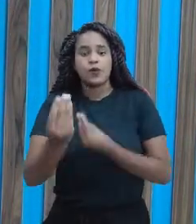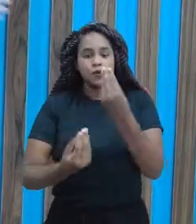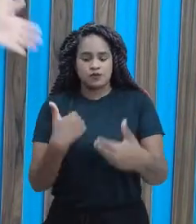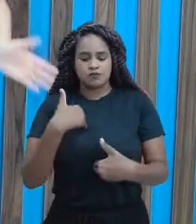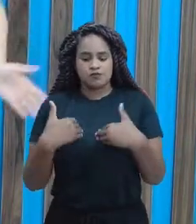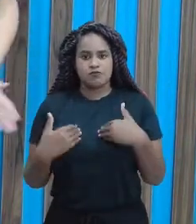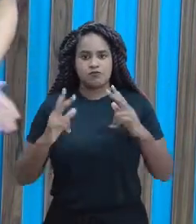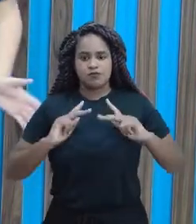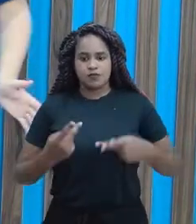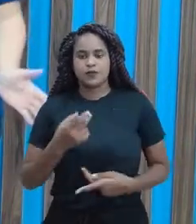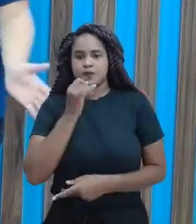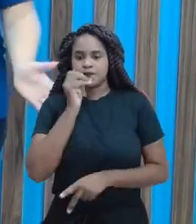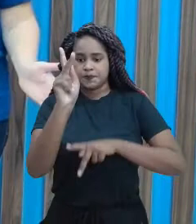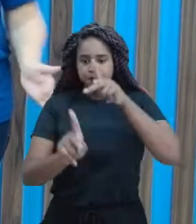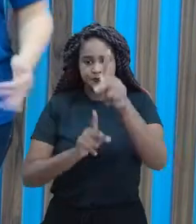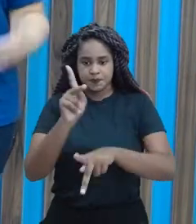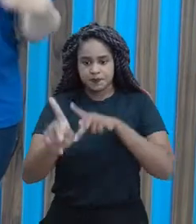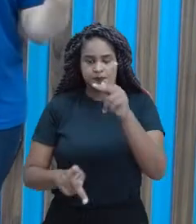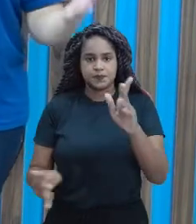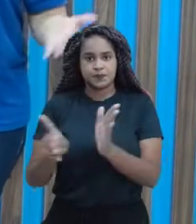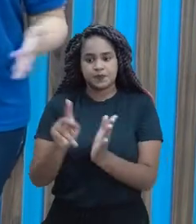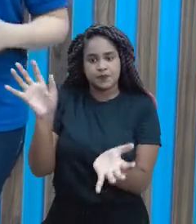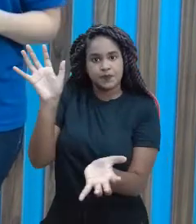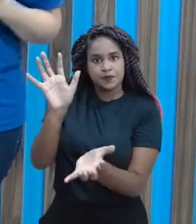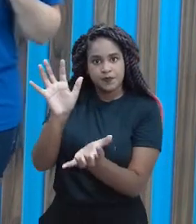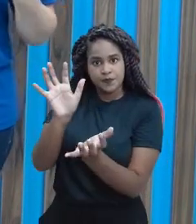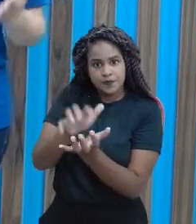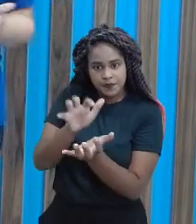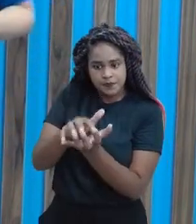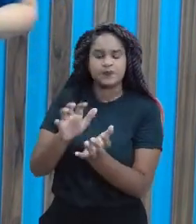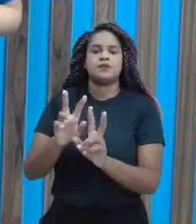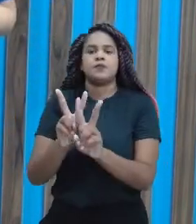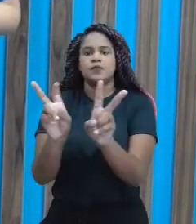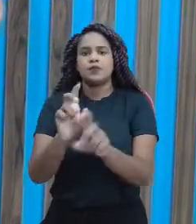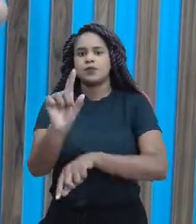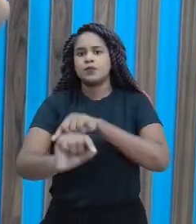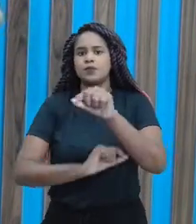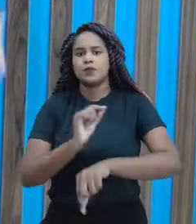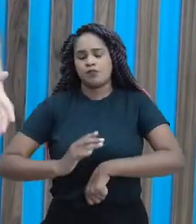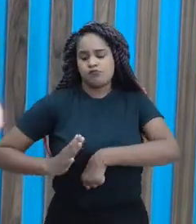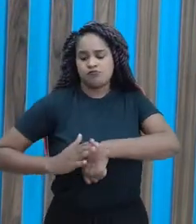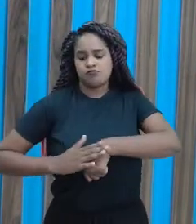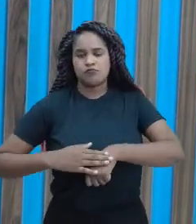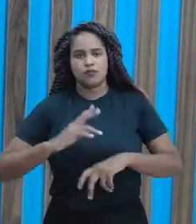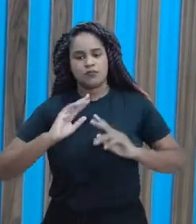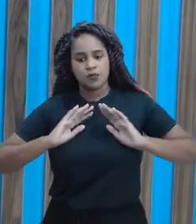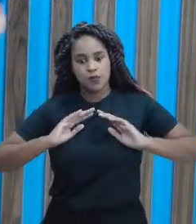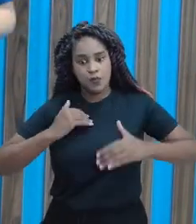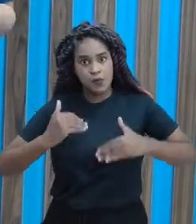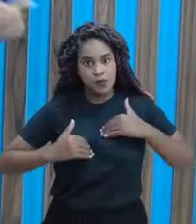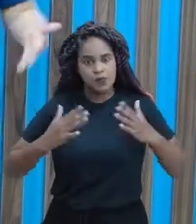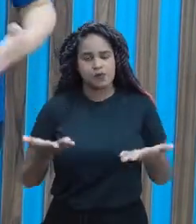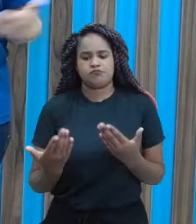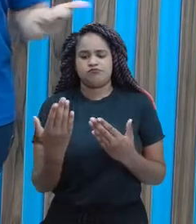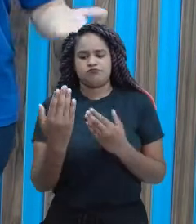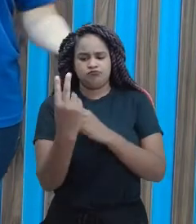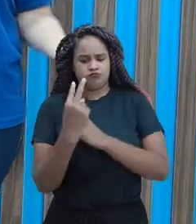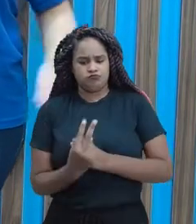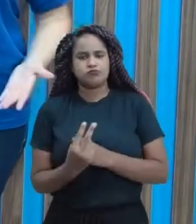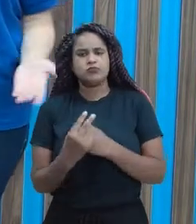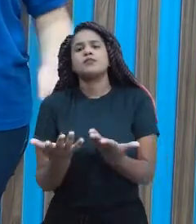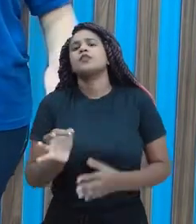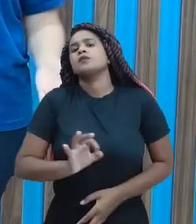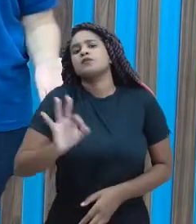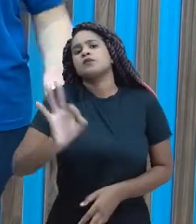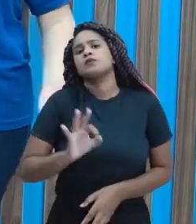da população, por exemplo, recifense, a questão da gente ter essa autonomia em relação ao nosso corpo, da gente cuidar, qual é o percentual